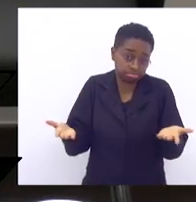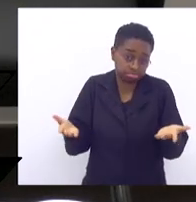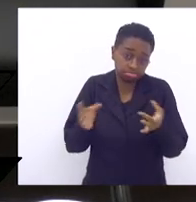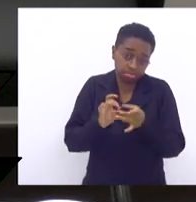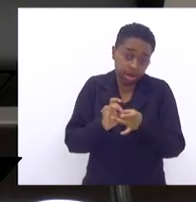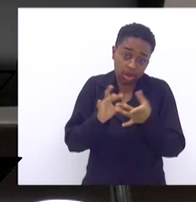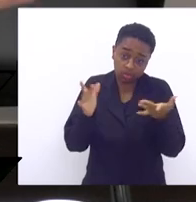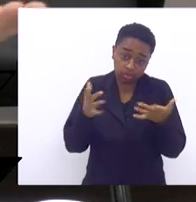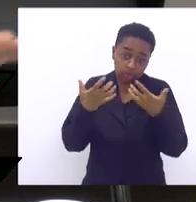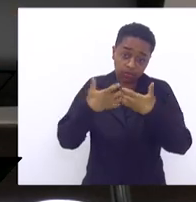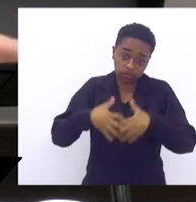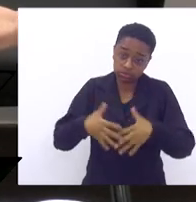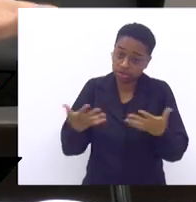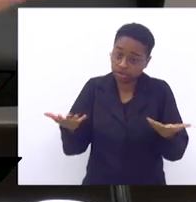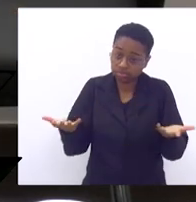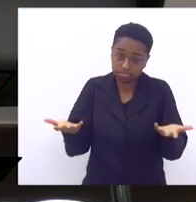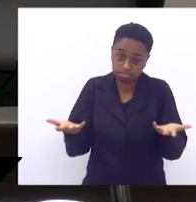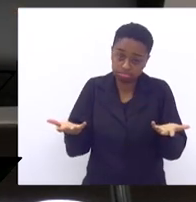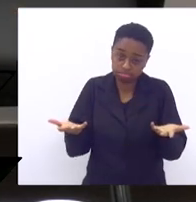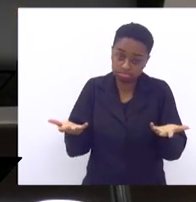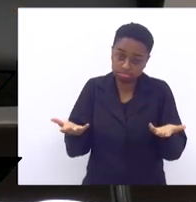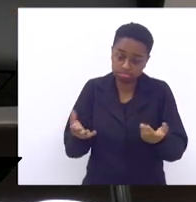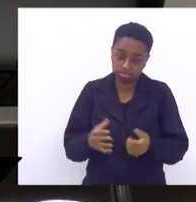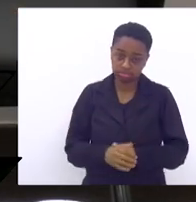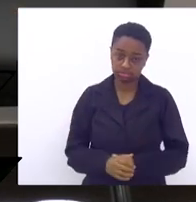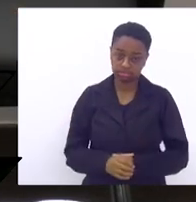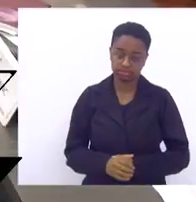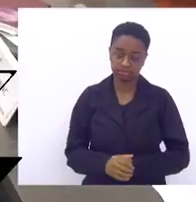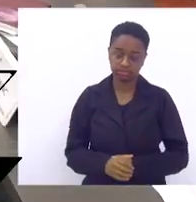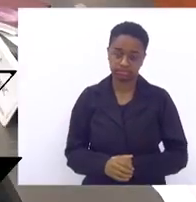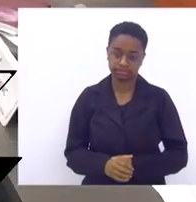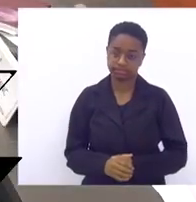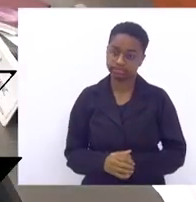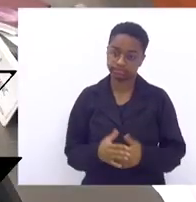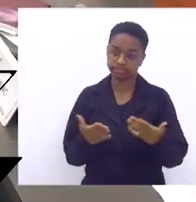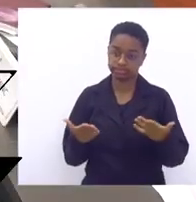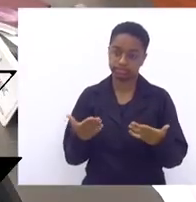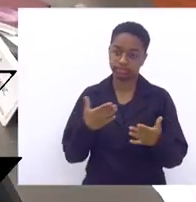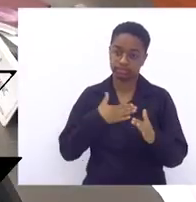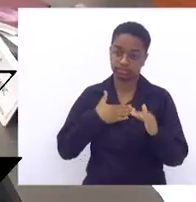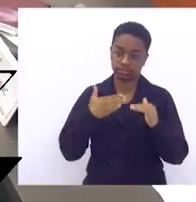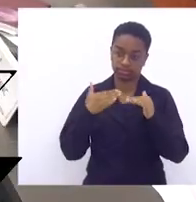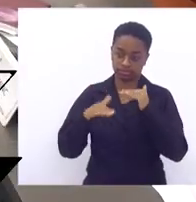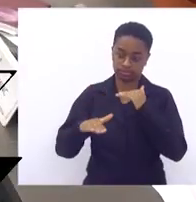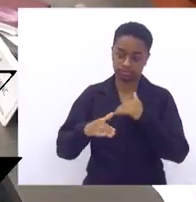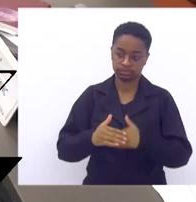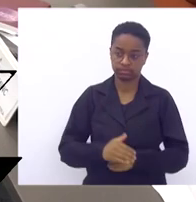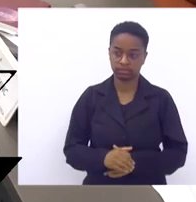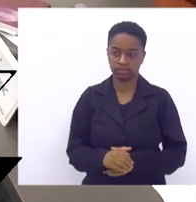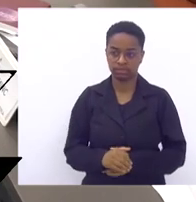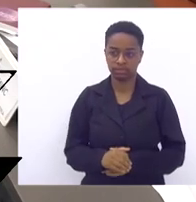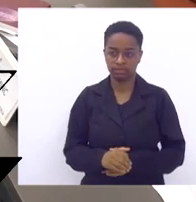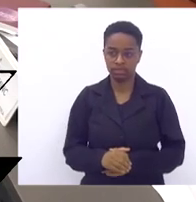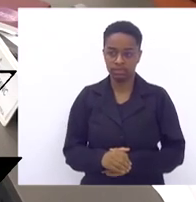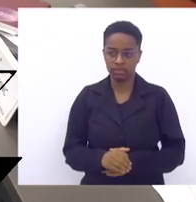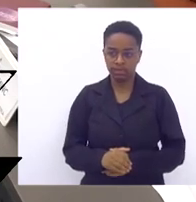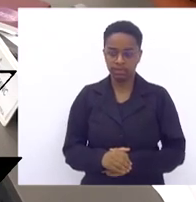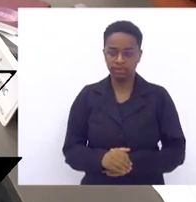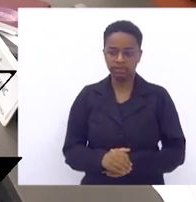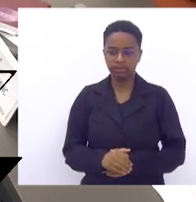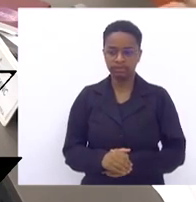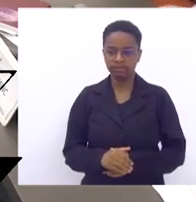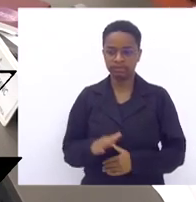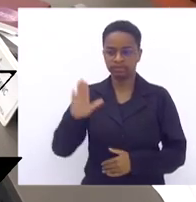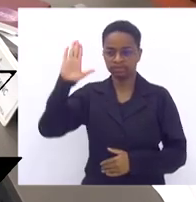a funcionar. Ele alterou o parecer pela constitucionalidade. Então, era essa a divergência. Perfeito. Que eu queria. Discussão, presidente. Para